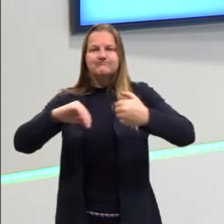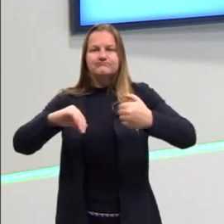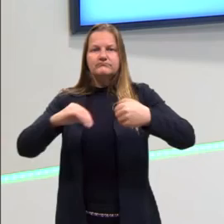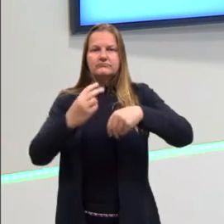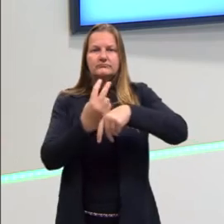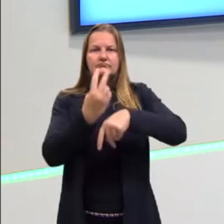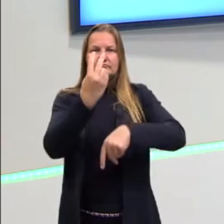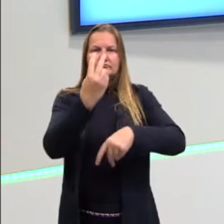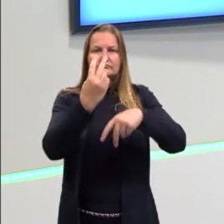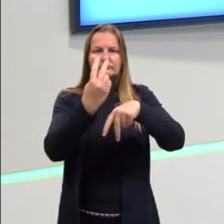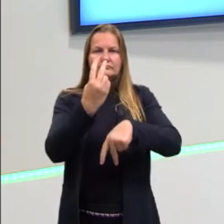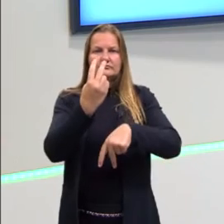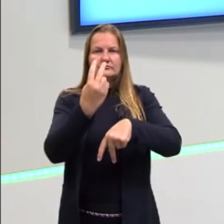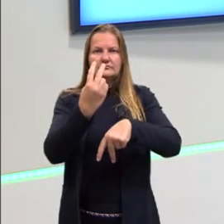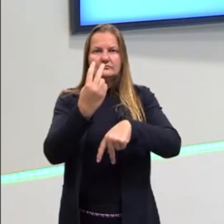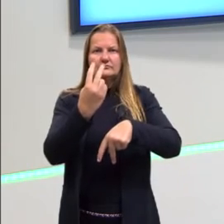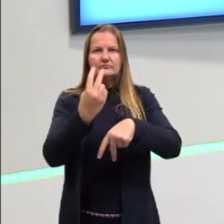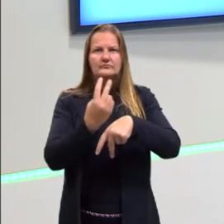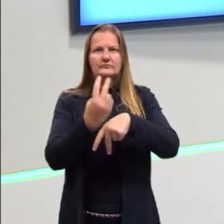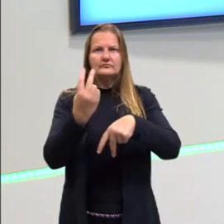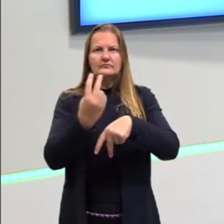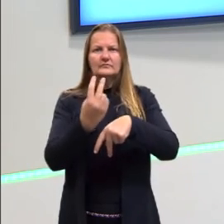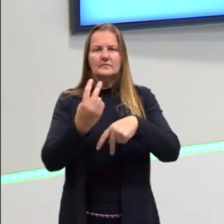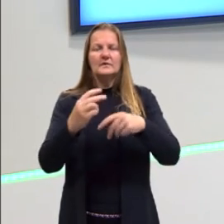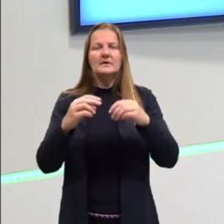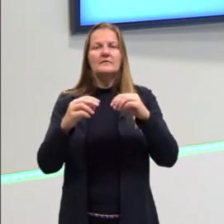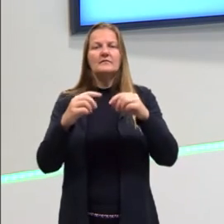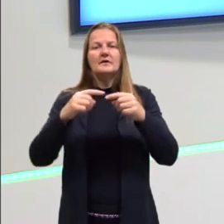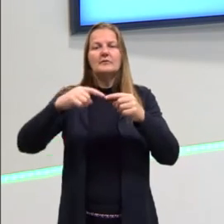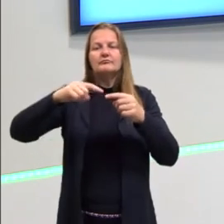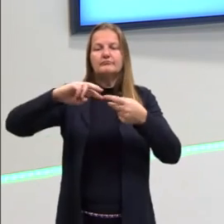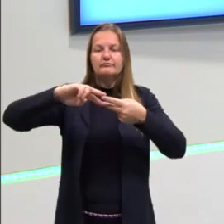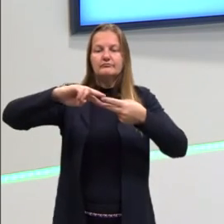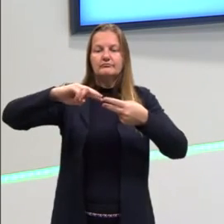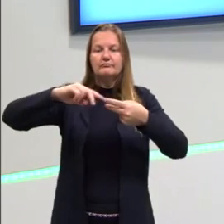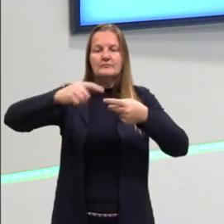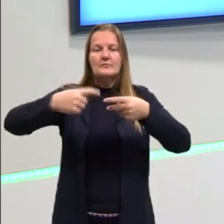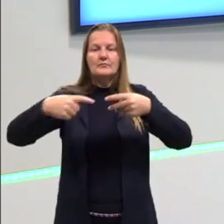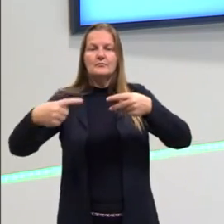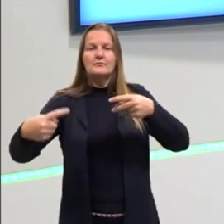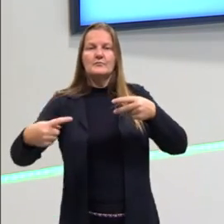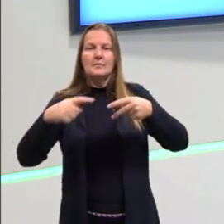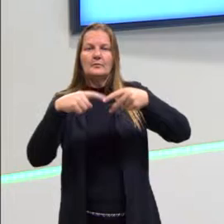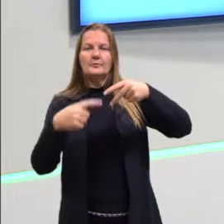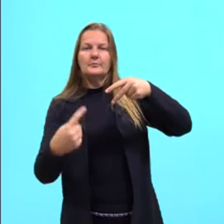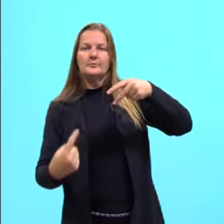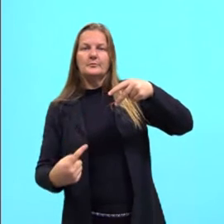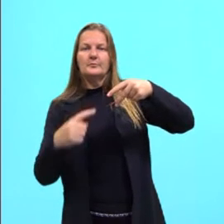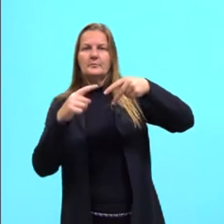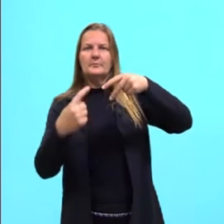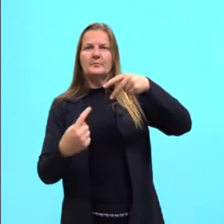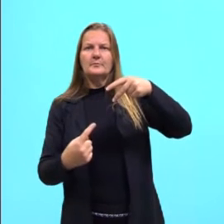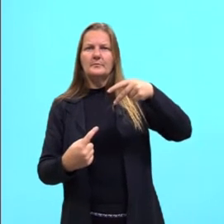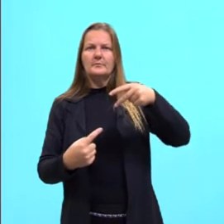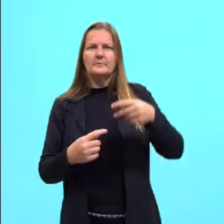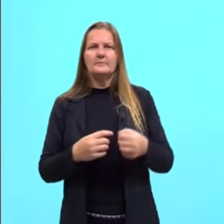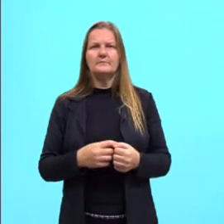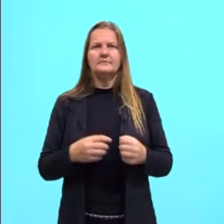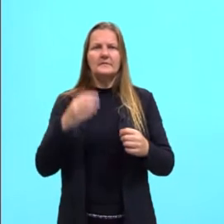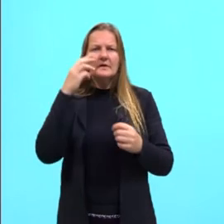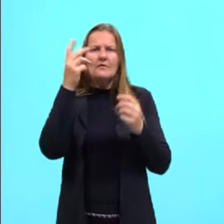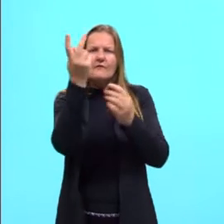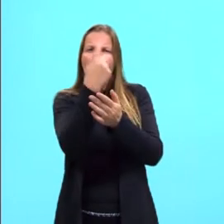ficar assim xuxinha sua baixo Então as vão se desenrolando elas vão se desenrolar Então olhe na